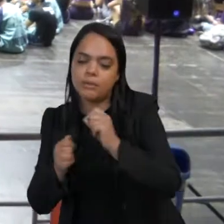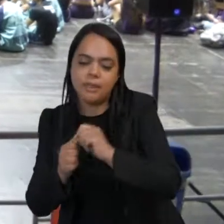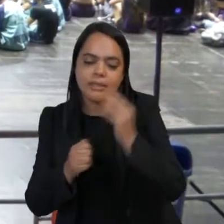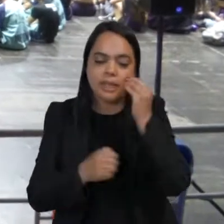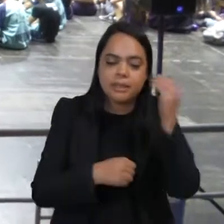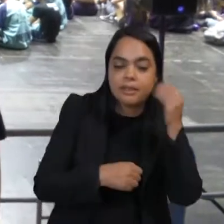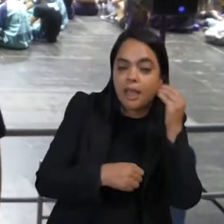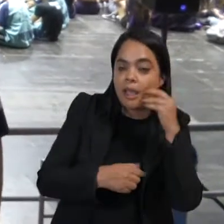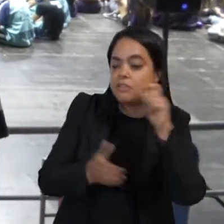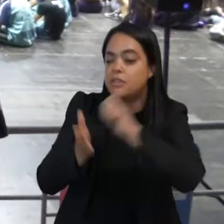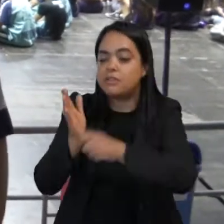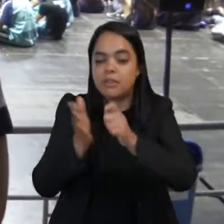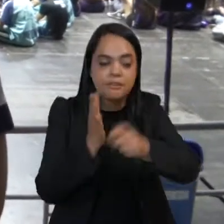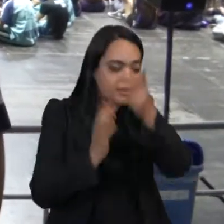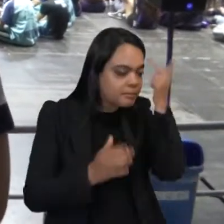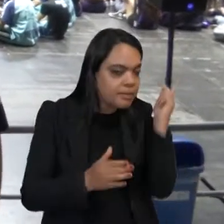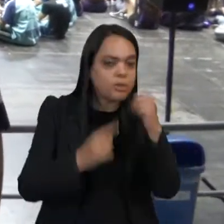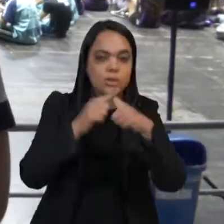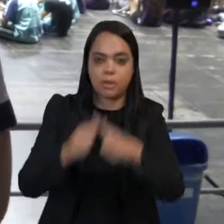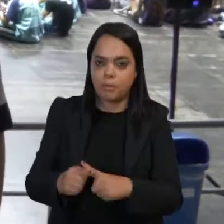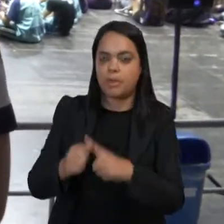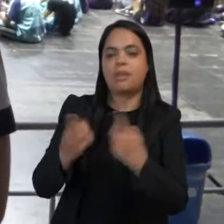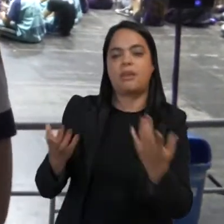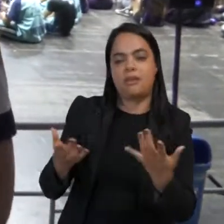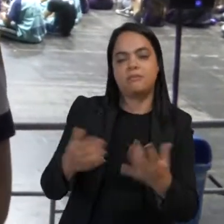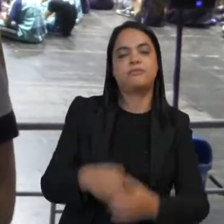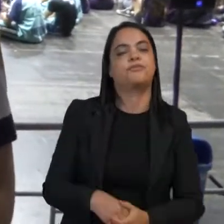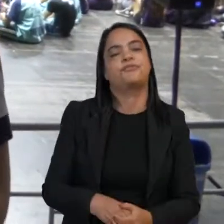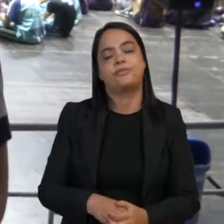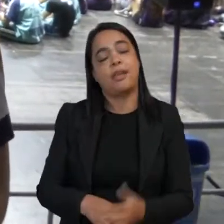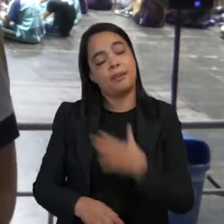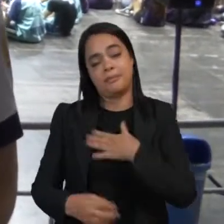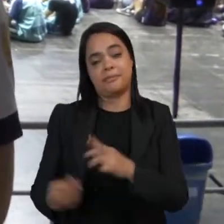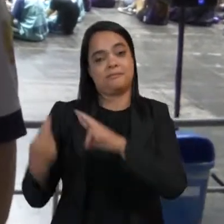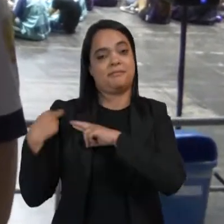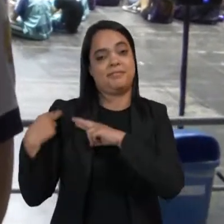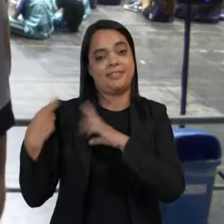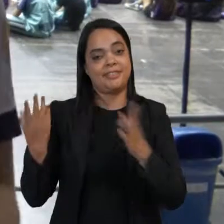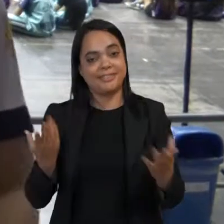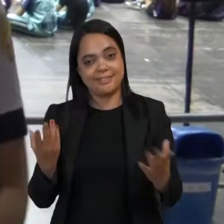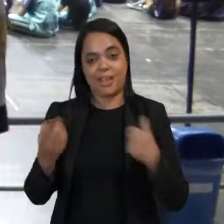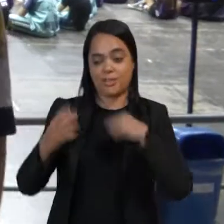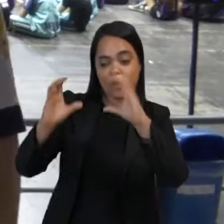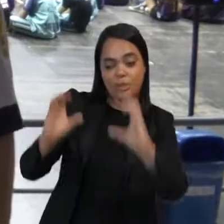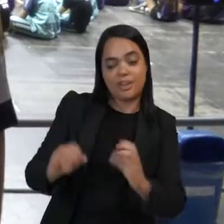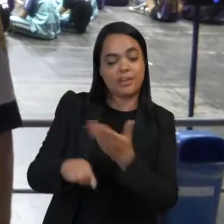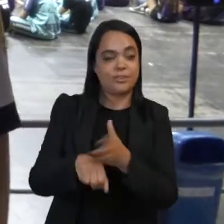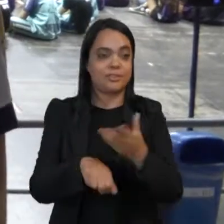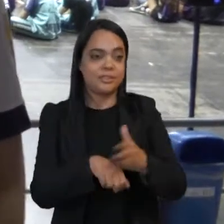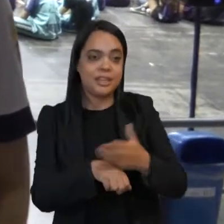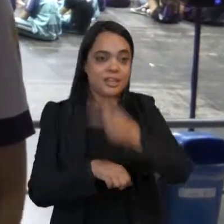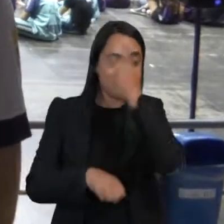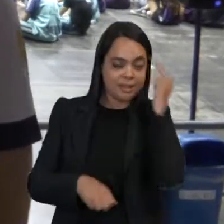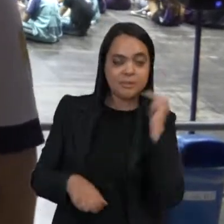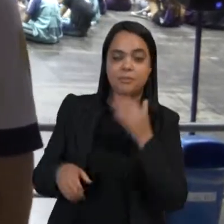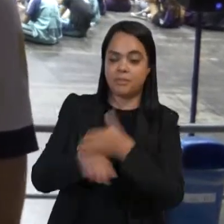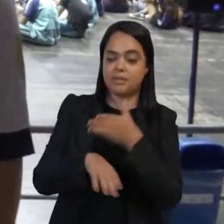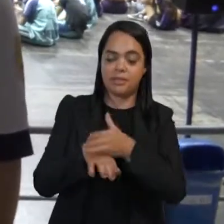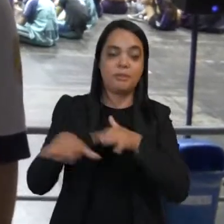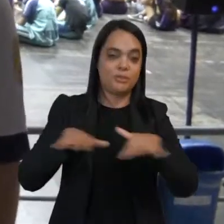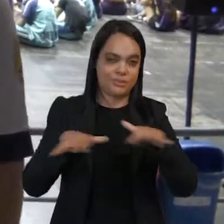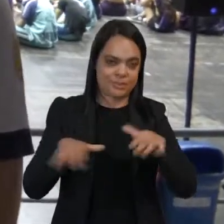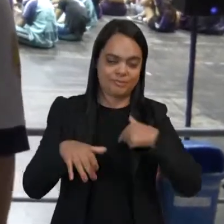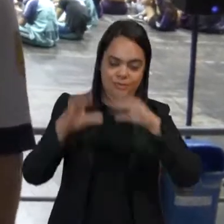seletiva, inscrevo a galera nos campeonatos, torneio. E é mais ou menos essa minha responsabilidade, coordeno os treinos e a galera que joga